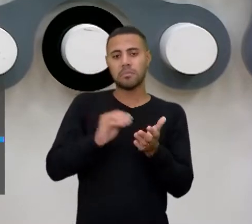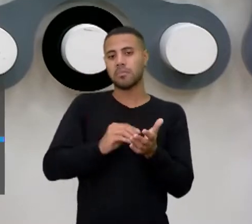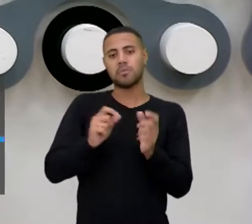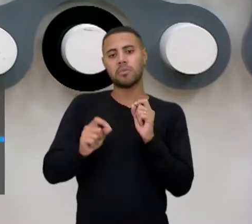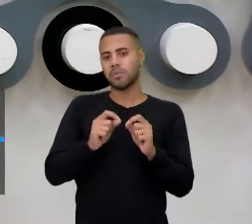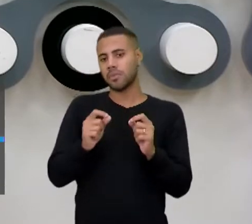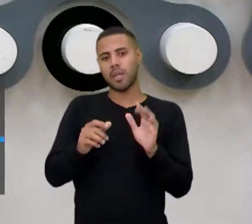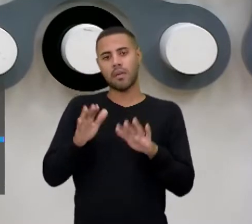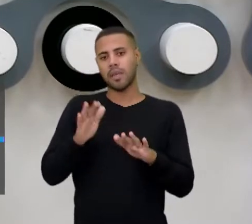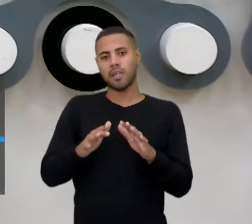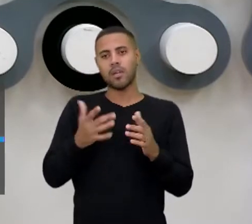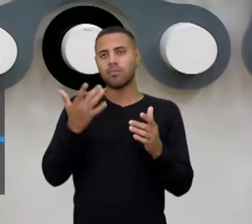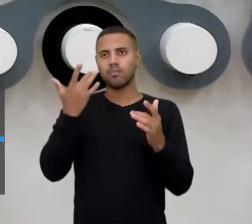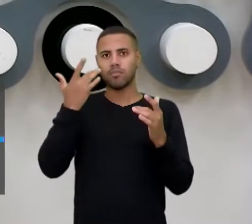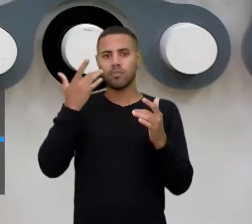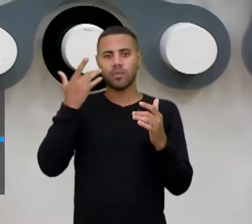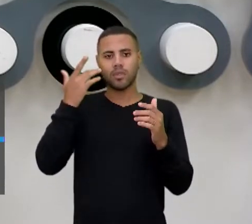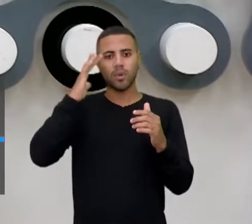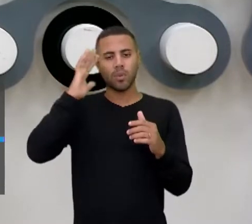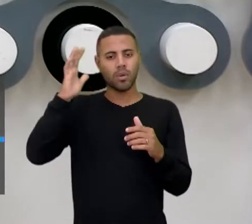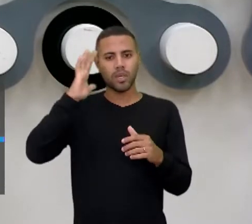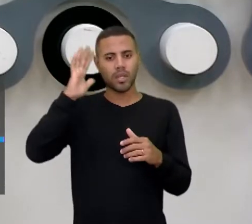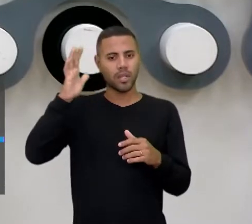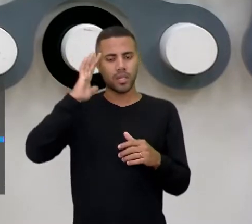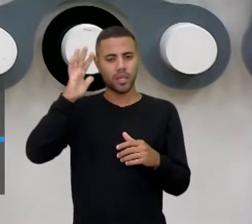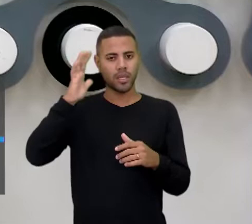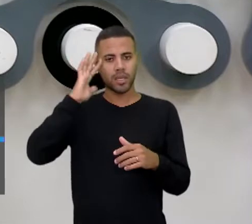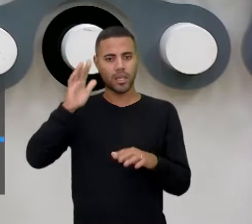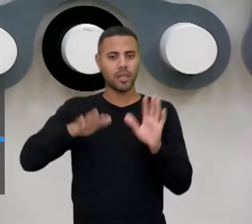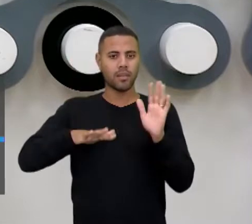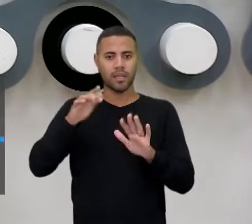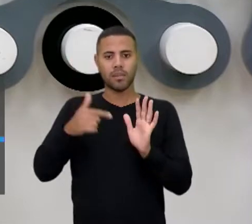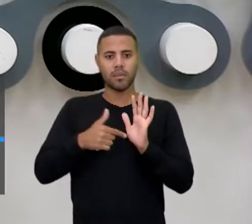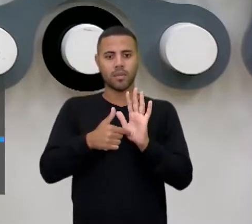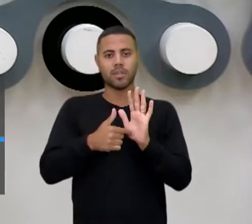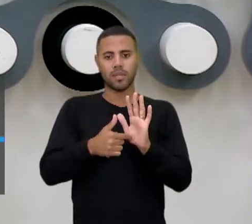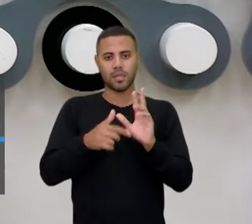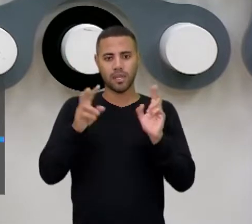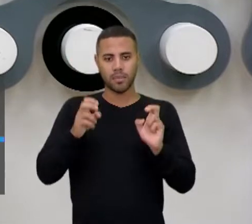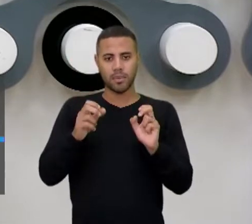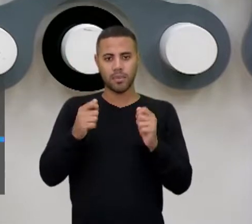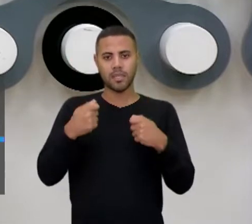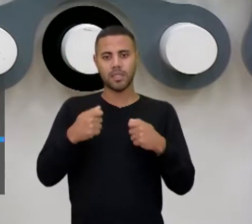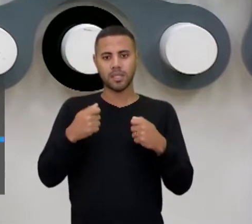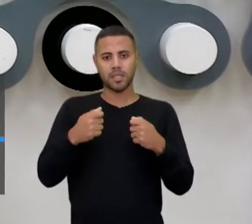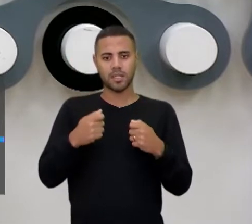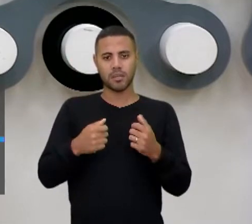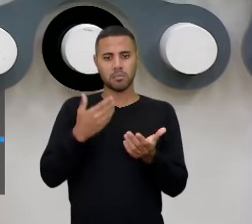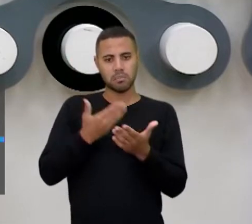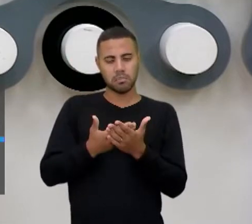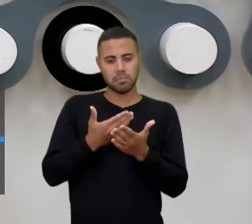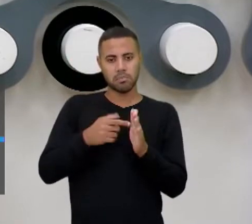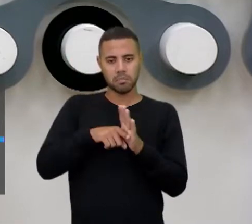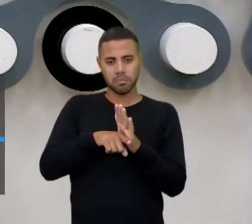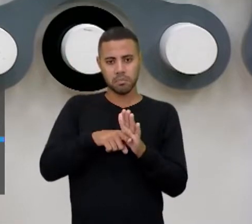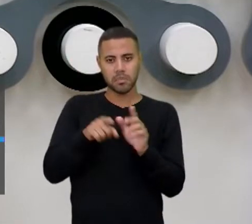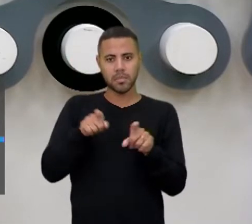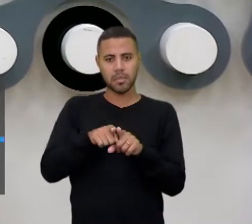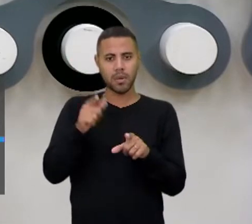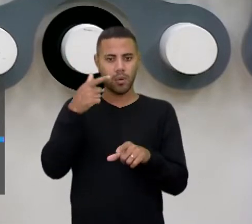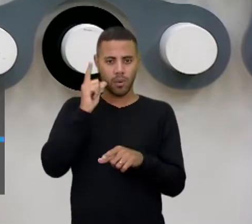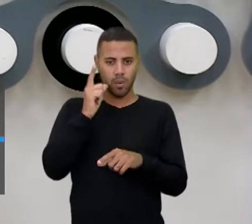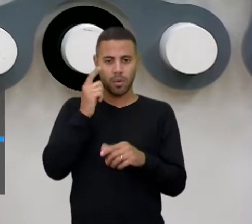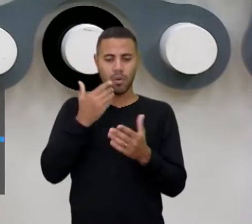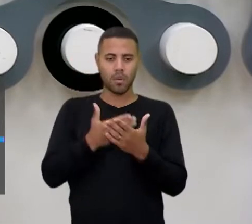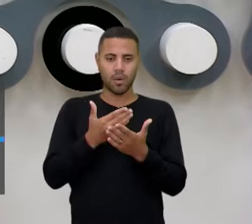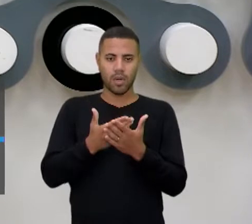quê? Teorias, técnicas, falar sobre alguns assuntos que precisam de maior aprofundamento, né? Ontem, na nossa aula de